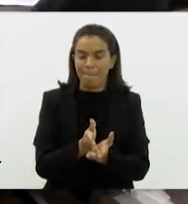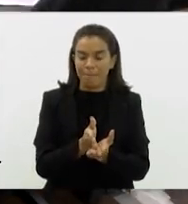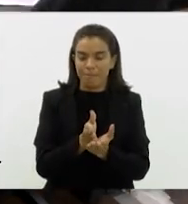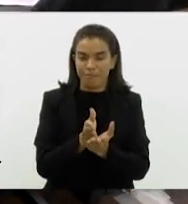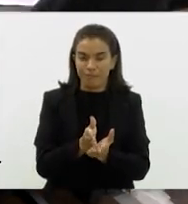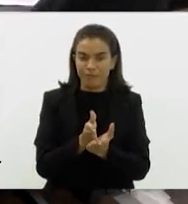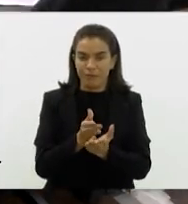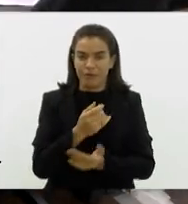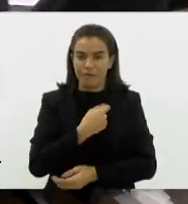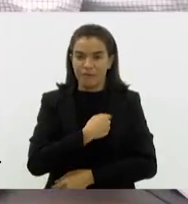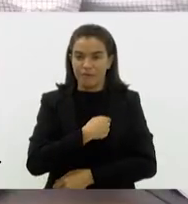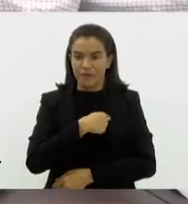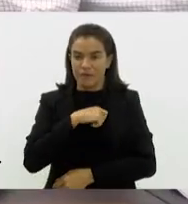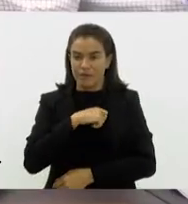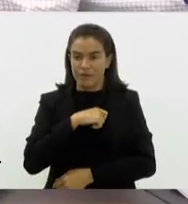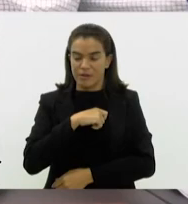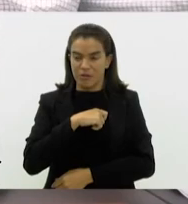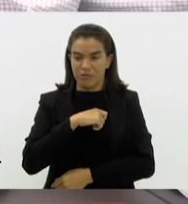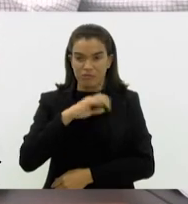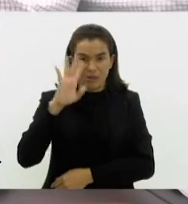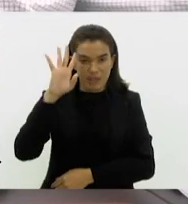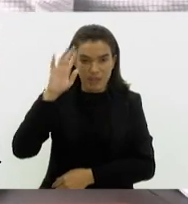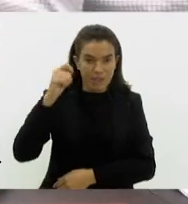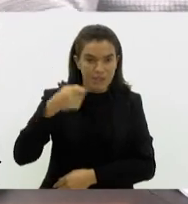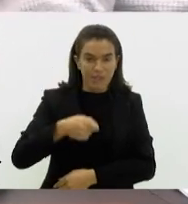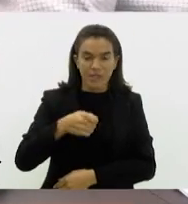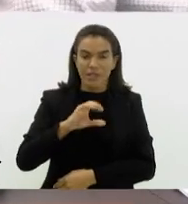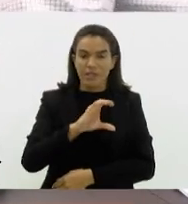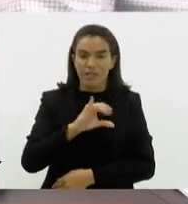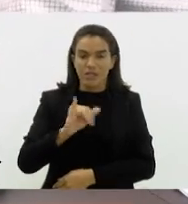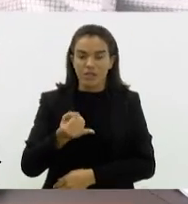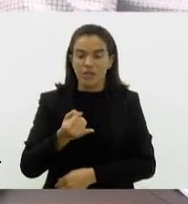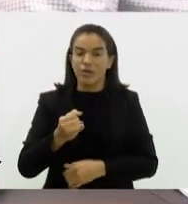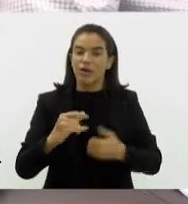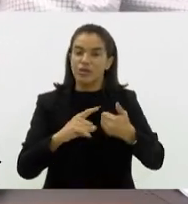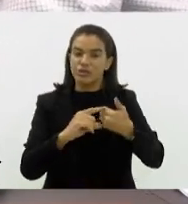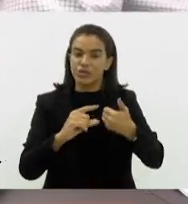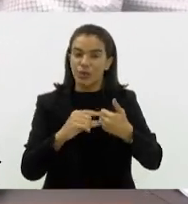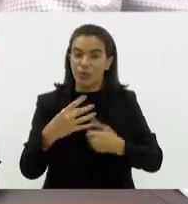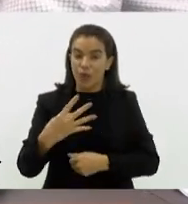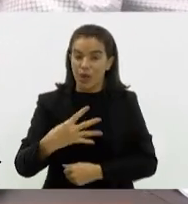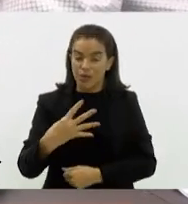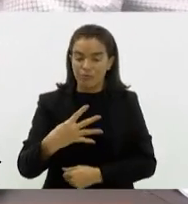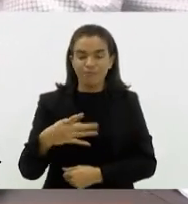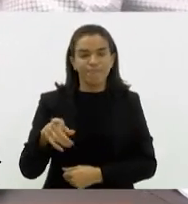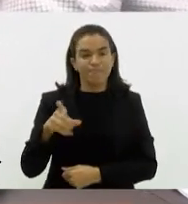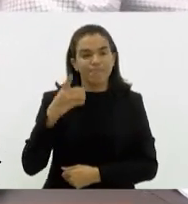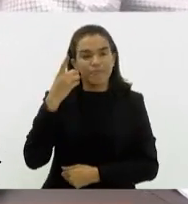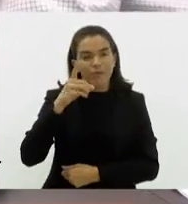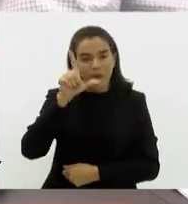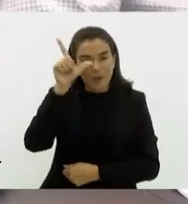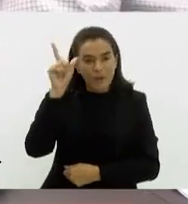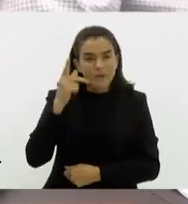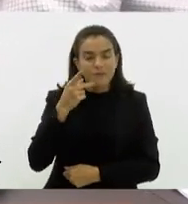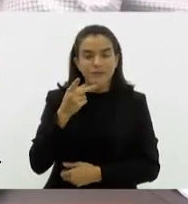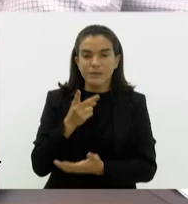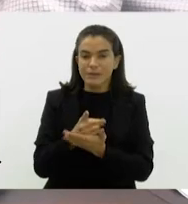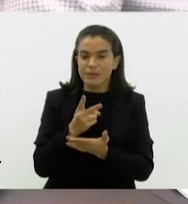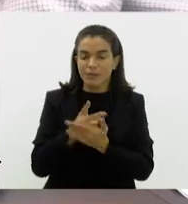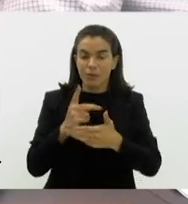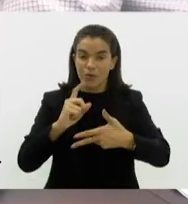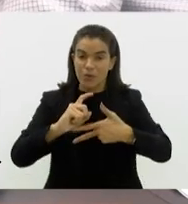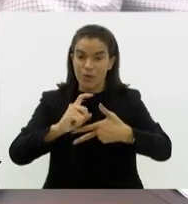fiscal das determinações da CCJ, o artigo 4º, Luiz Paulo sempre bate nessa tecla. Poder